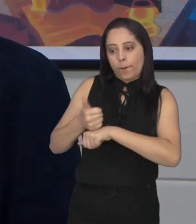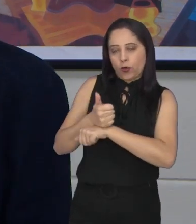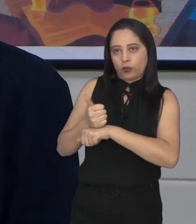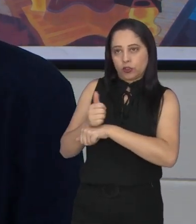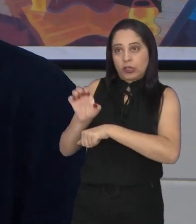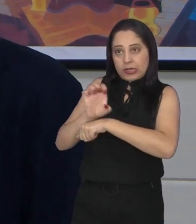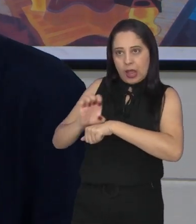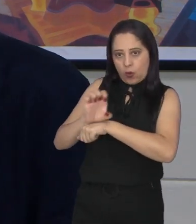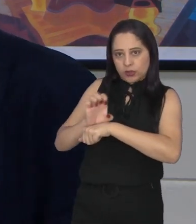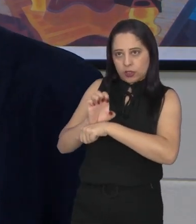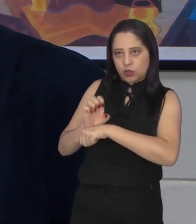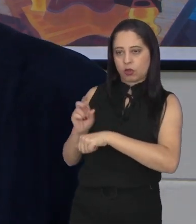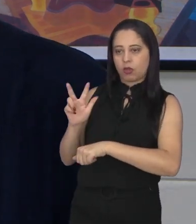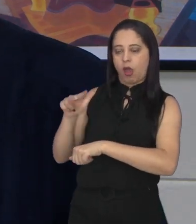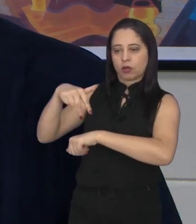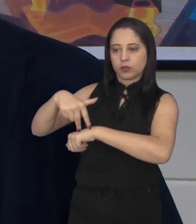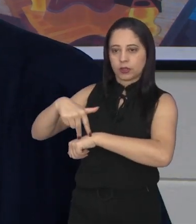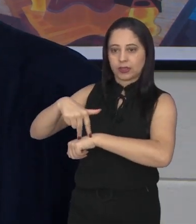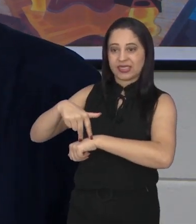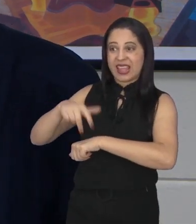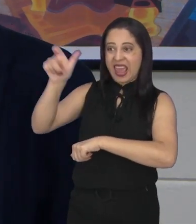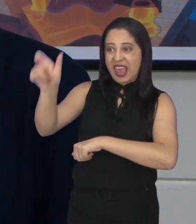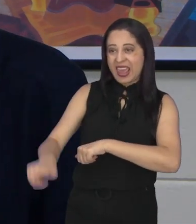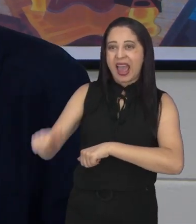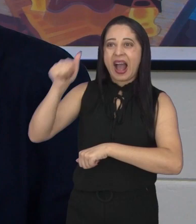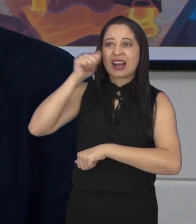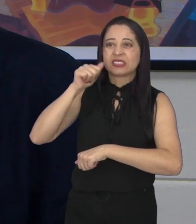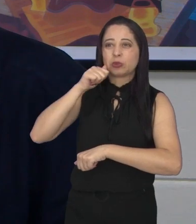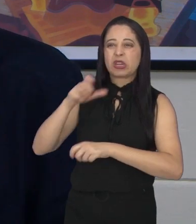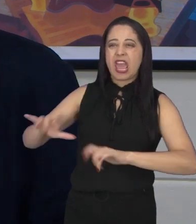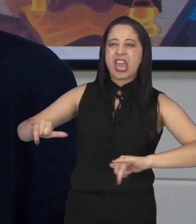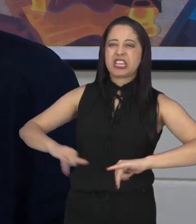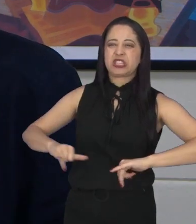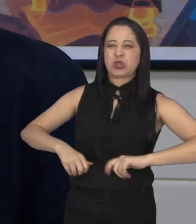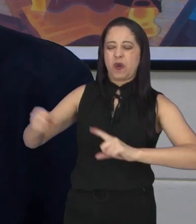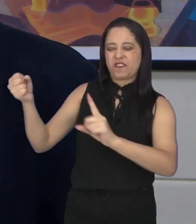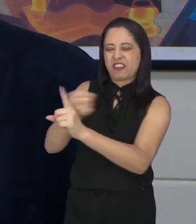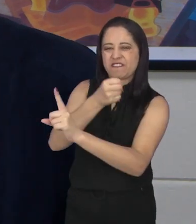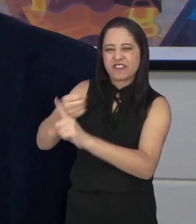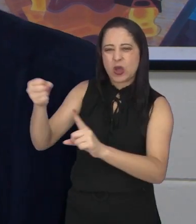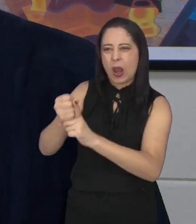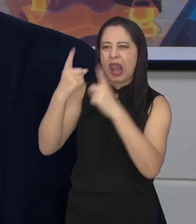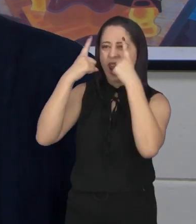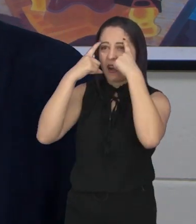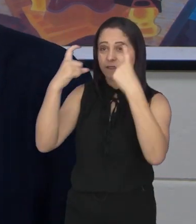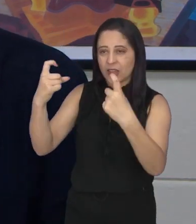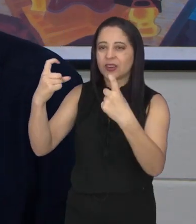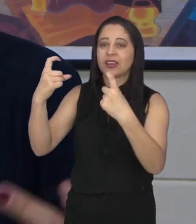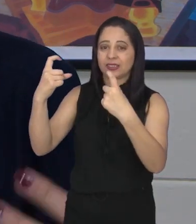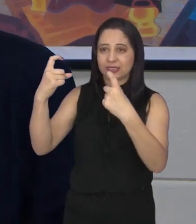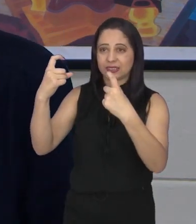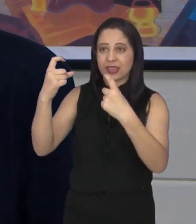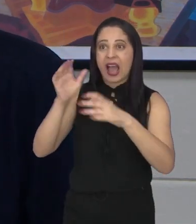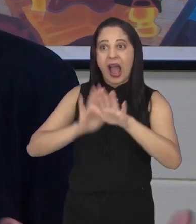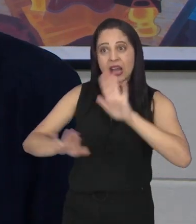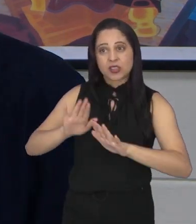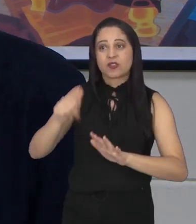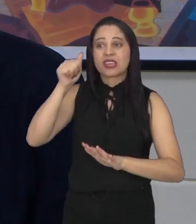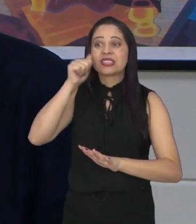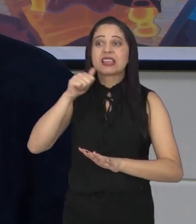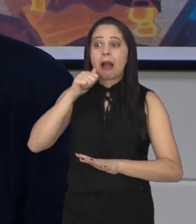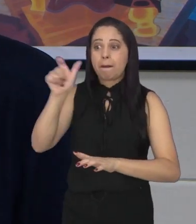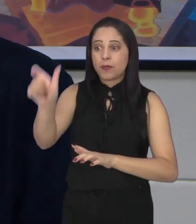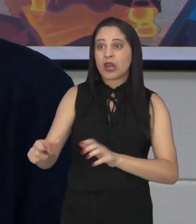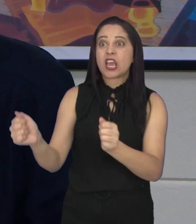e geralmente são mulheres violentadas que chegam, né? E geralmente com crianças. Né? Então, assim, os nossos estagiários recebem